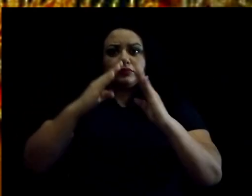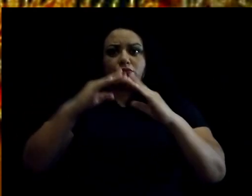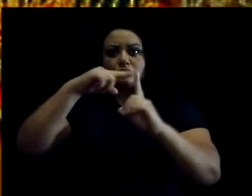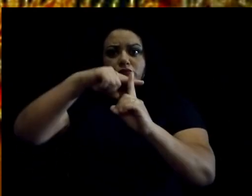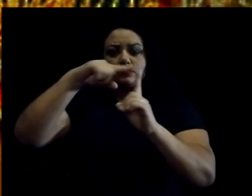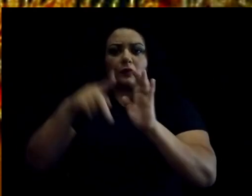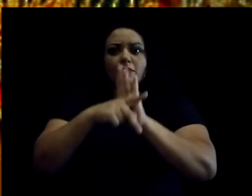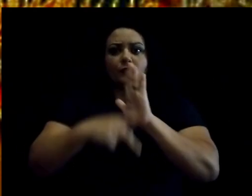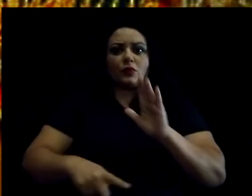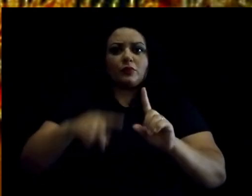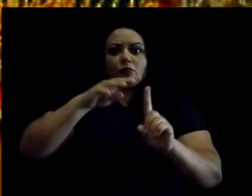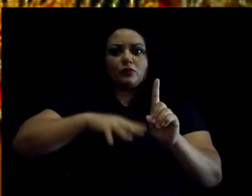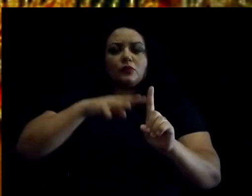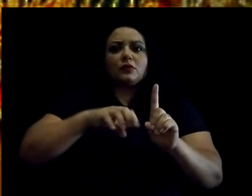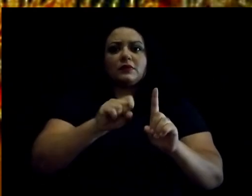São Nicolau de Mira.